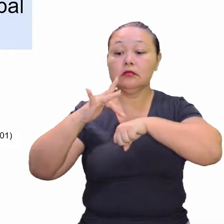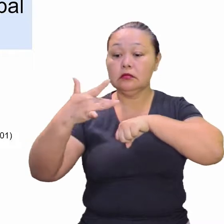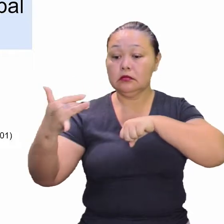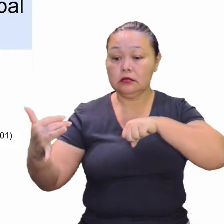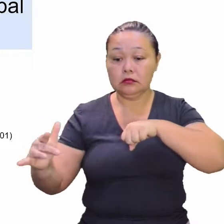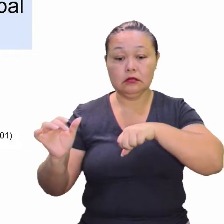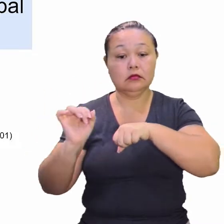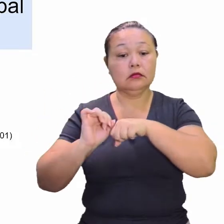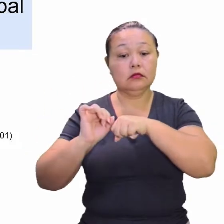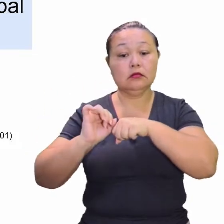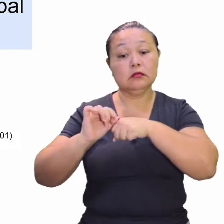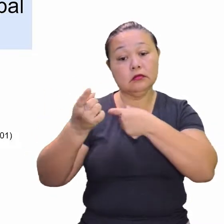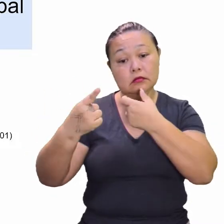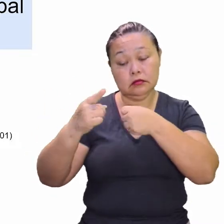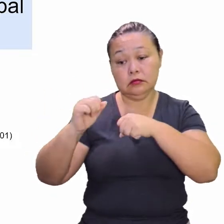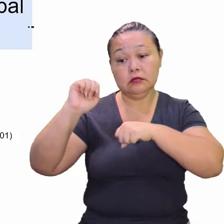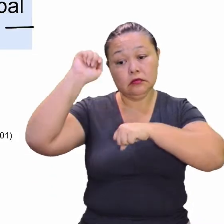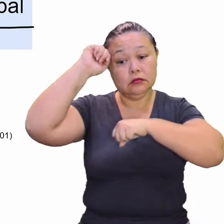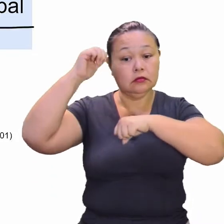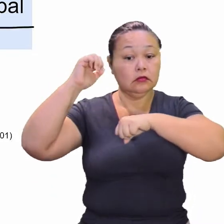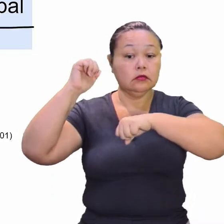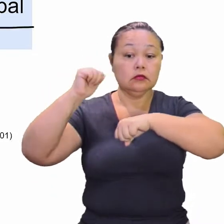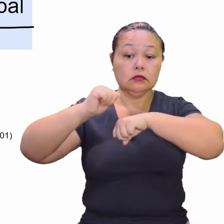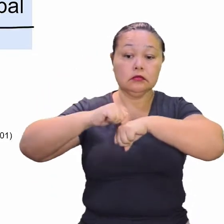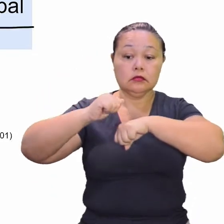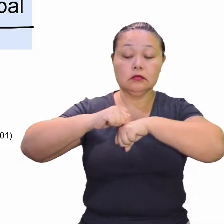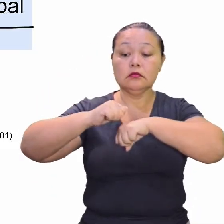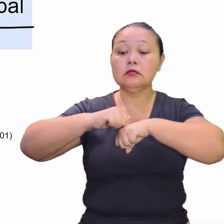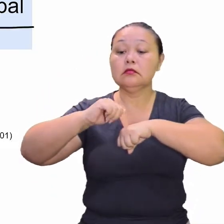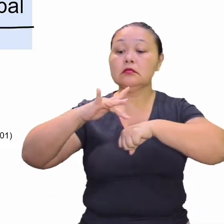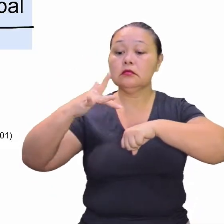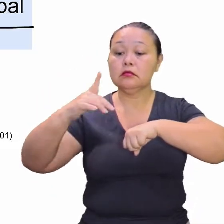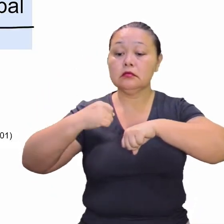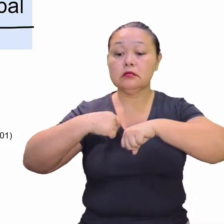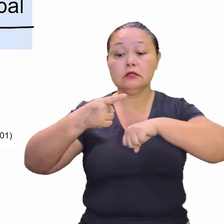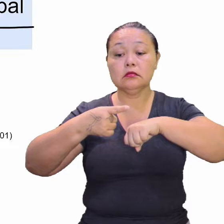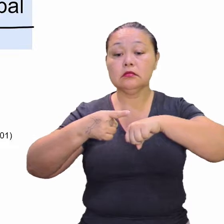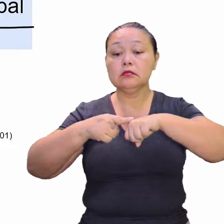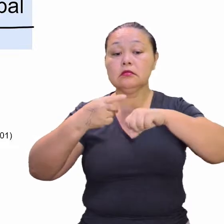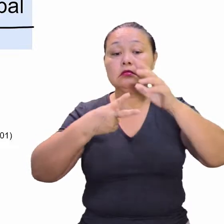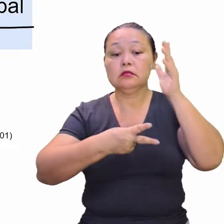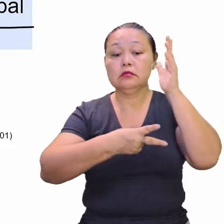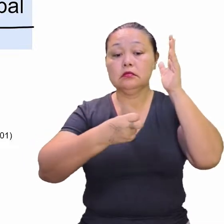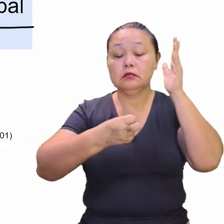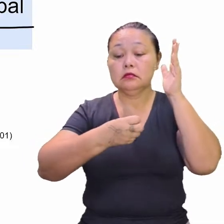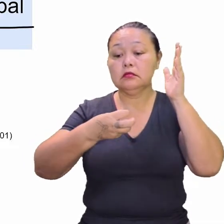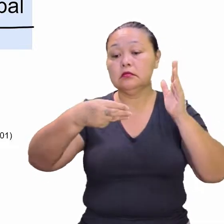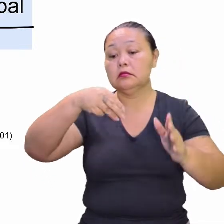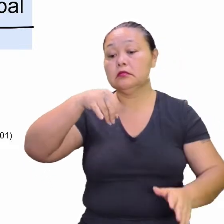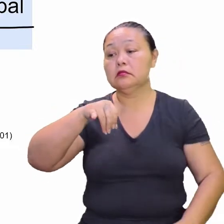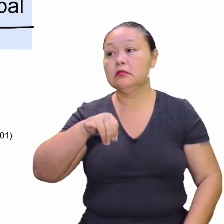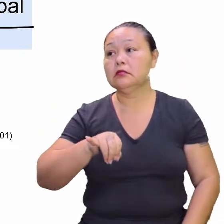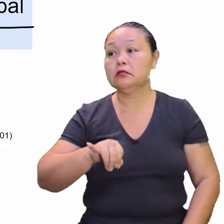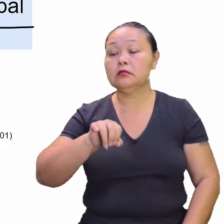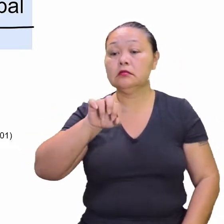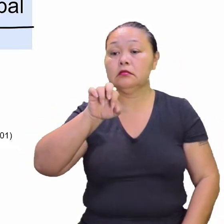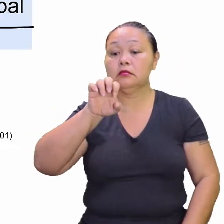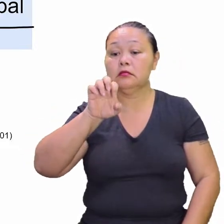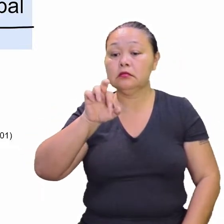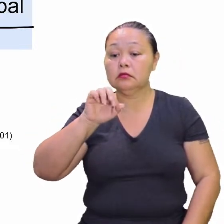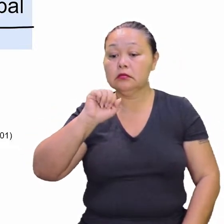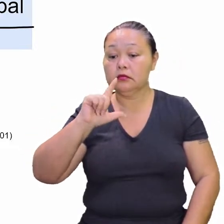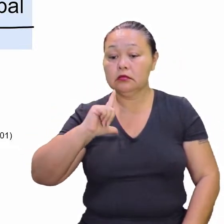mineral, sendo a casterita o principal produto de exploração mineral. Inclusive,